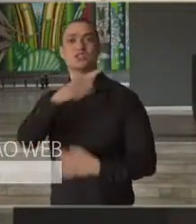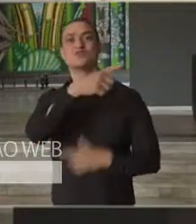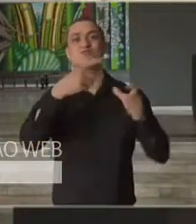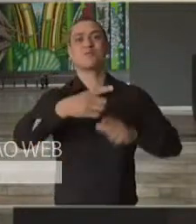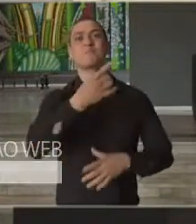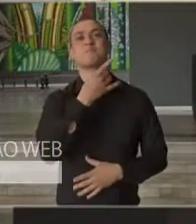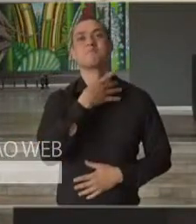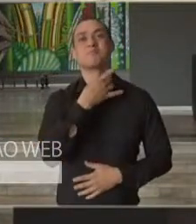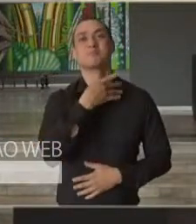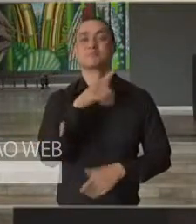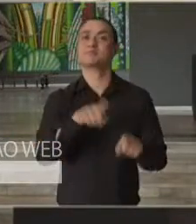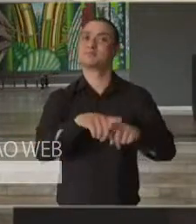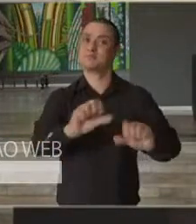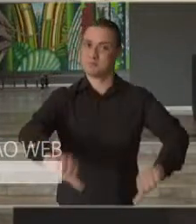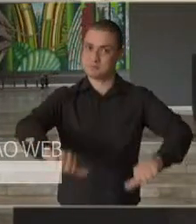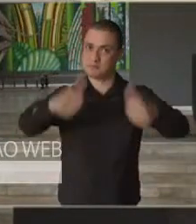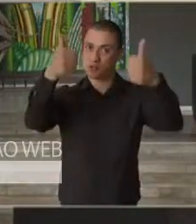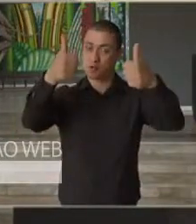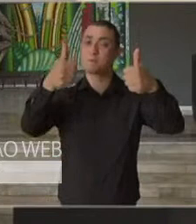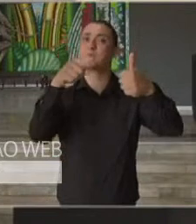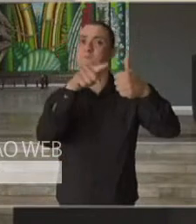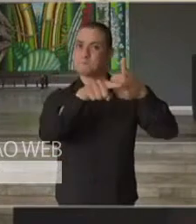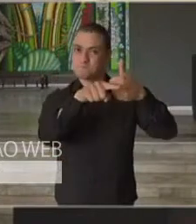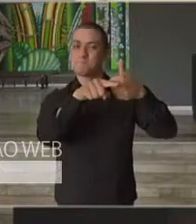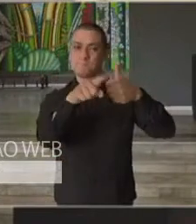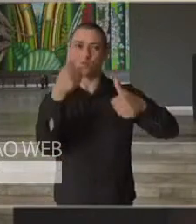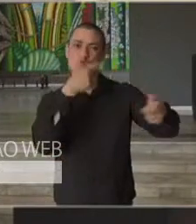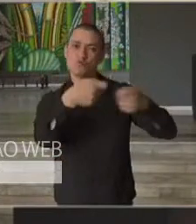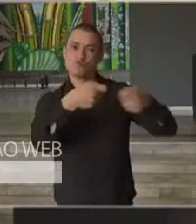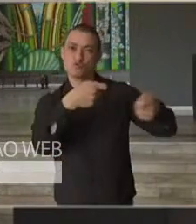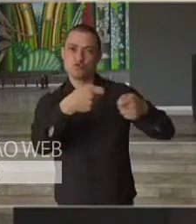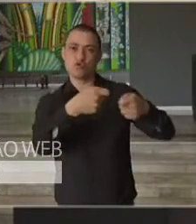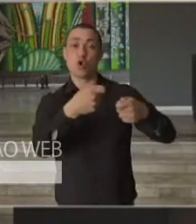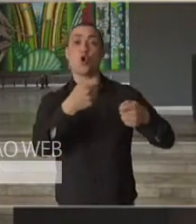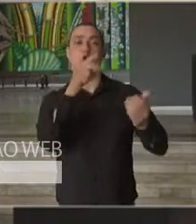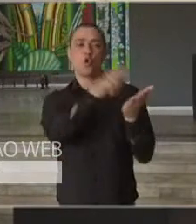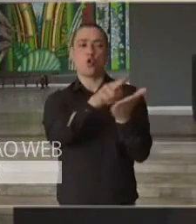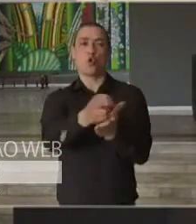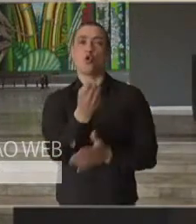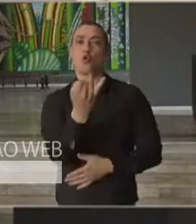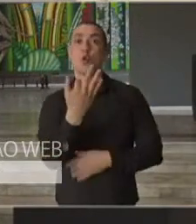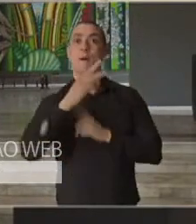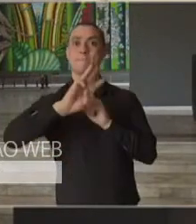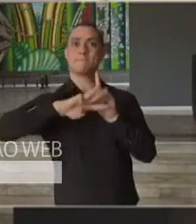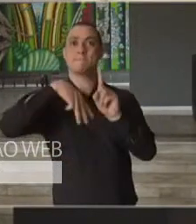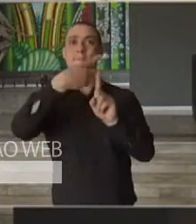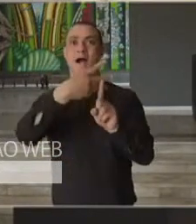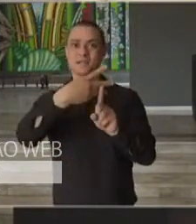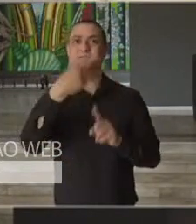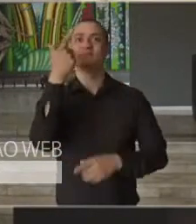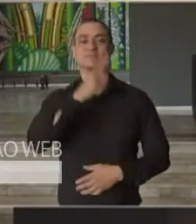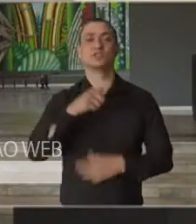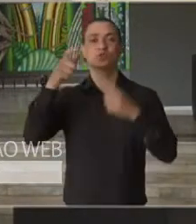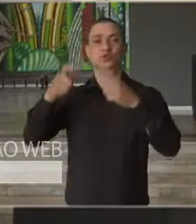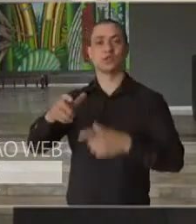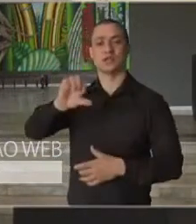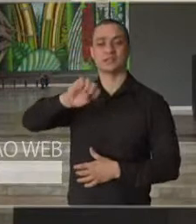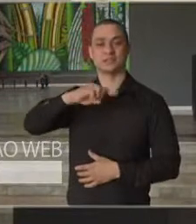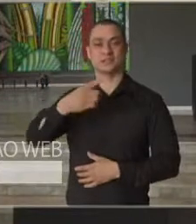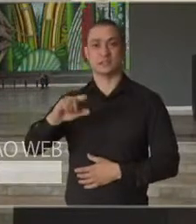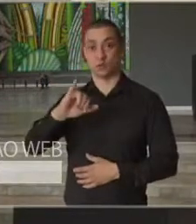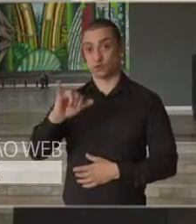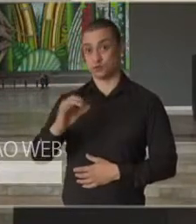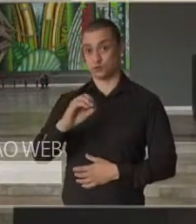também na evolução, ali também conseguimos triplicar o número de leitos ao longo da pandemia. E São João da Boa Vista, onde